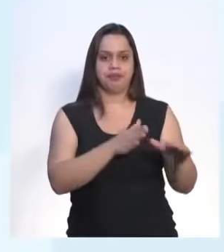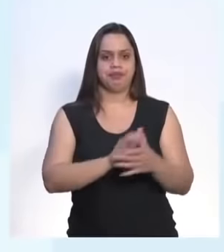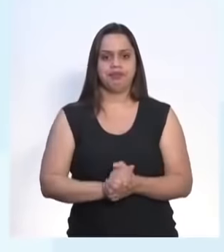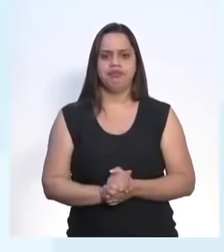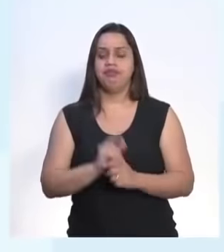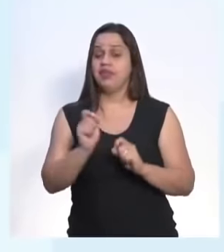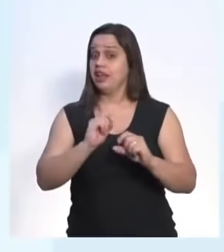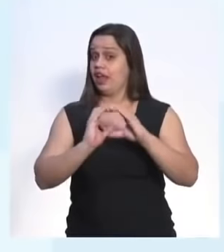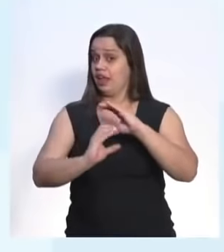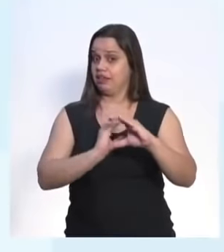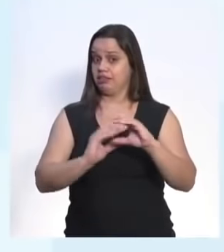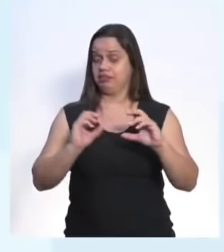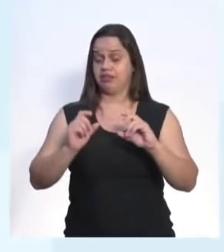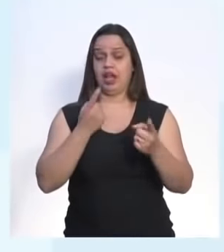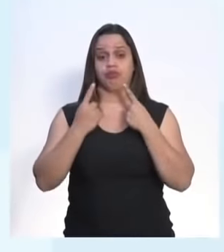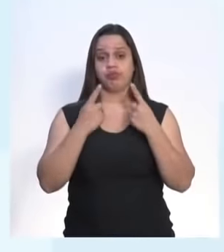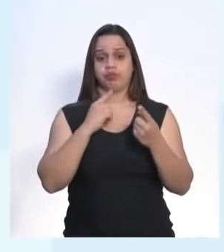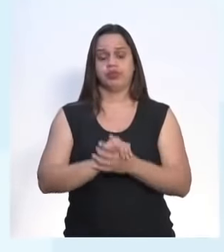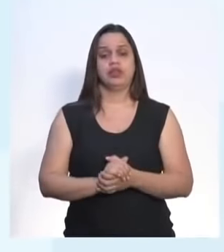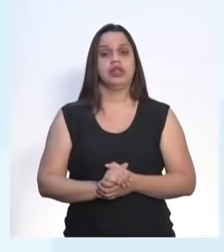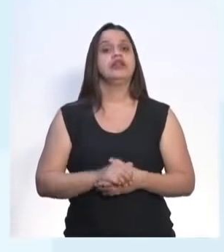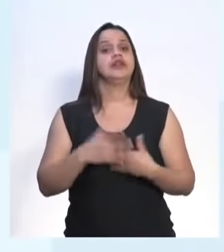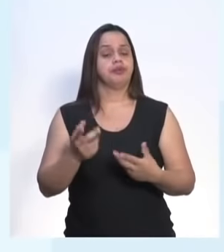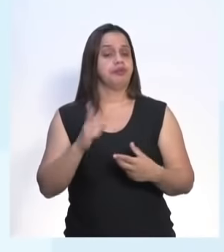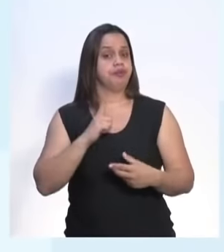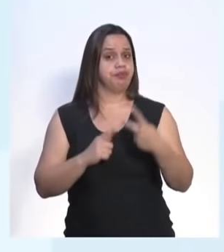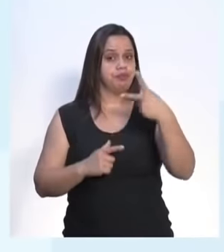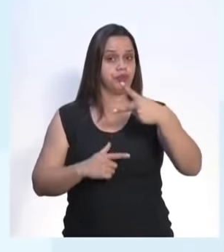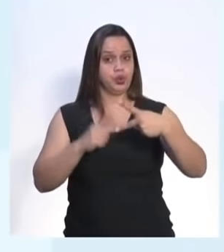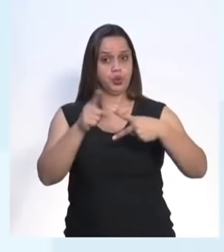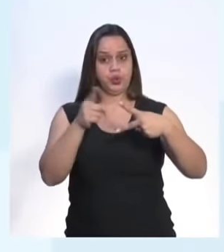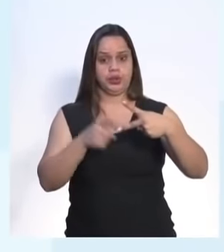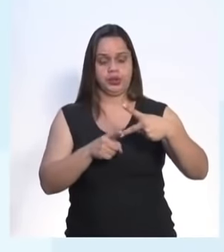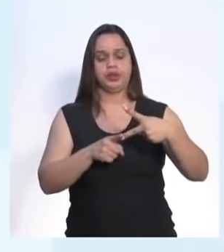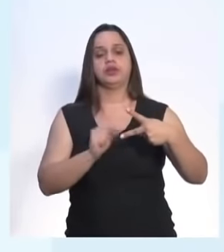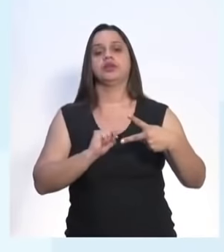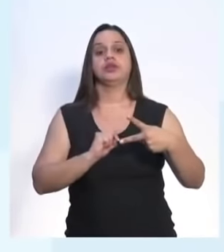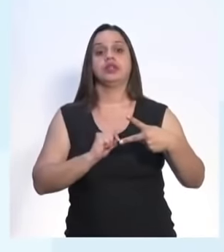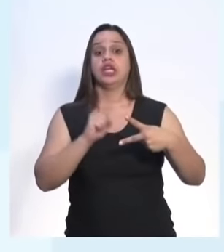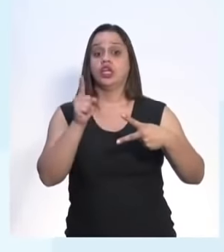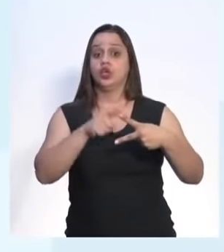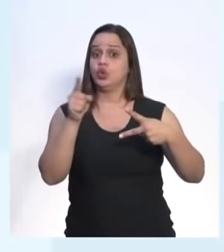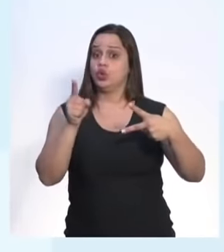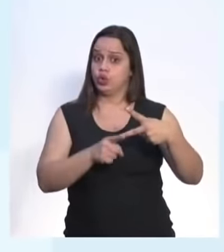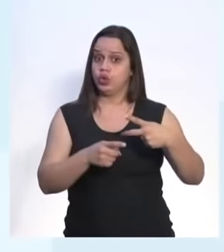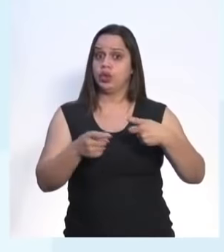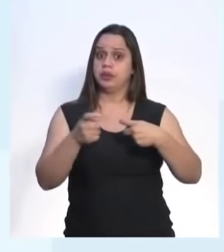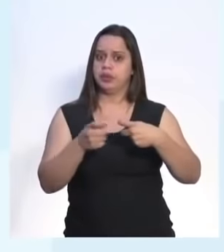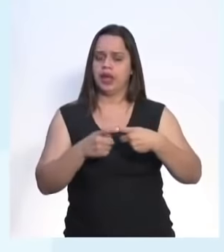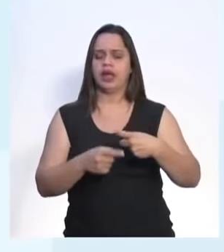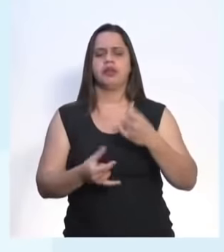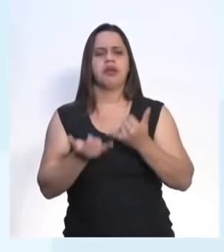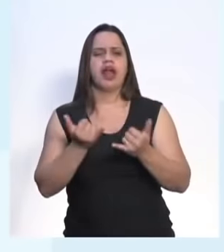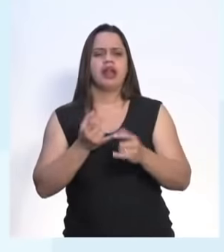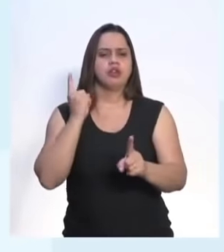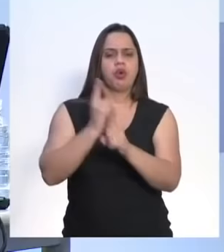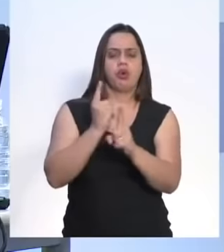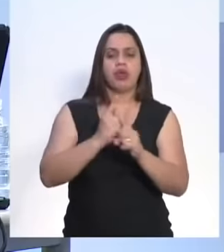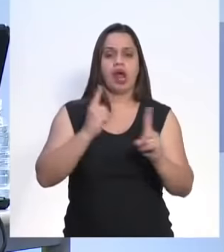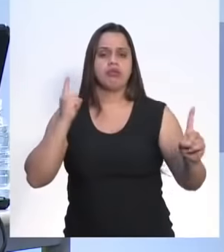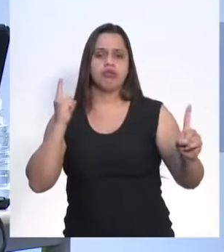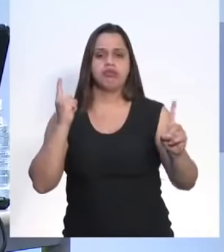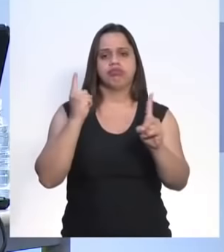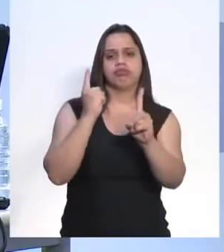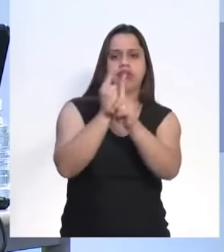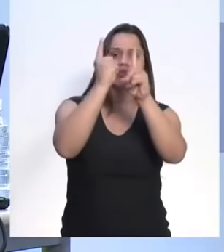aí? É, na verdade, são duas pessoas, tá? E dois médicos. Parece que eles se encontraram ali, se esbarraram de repente